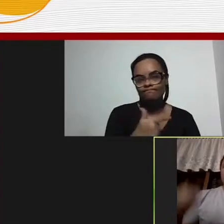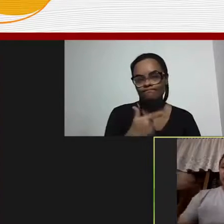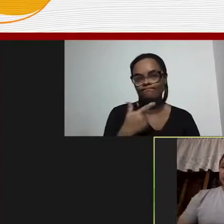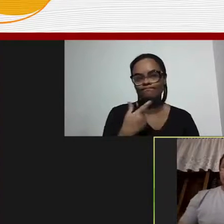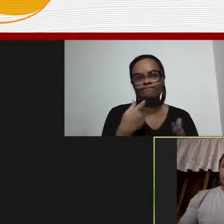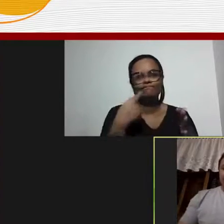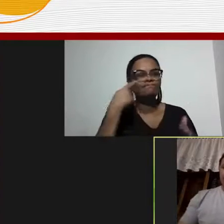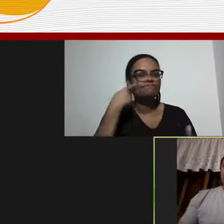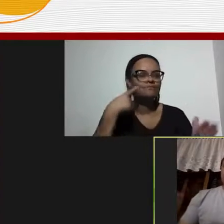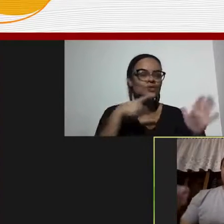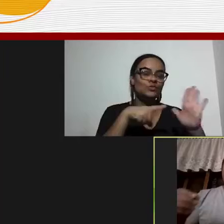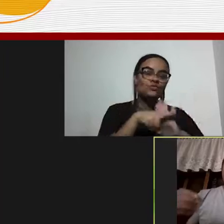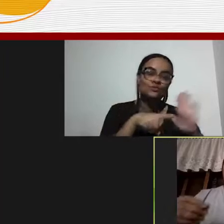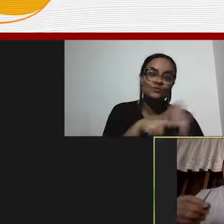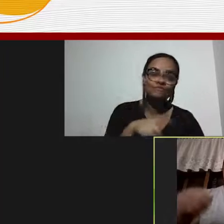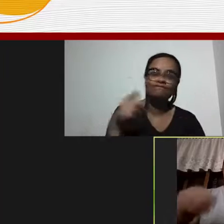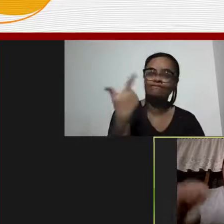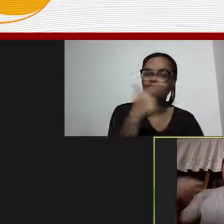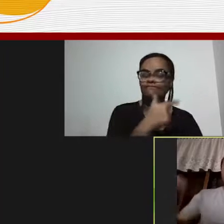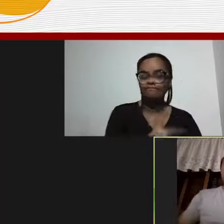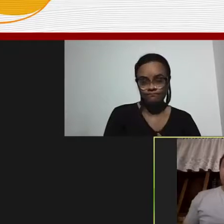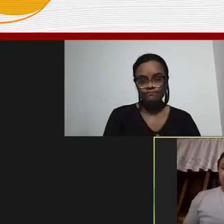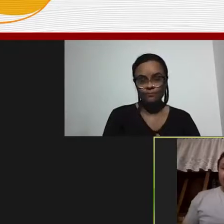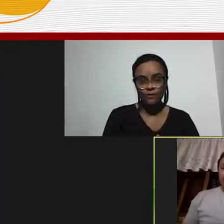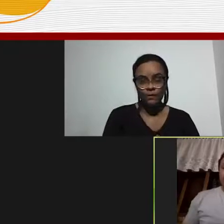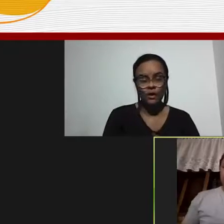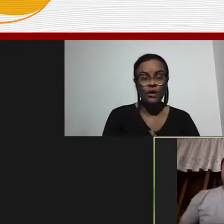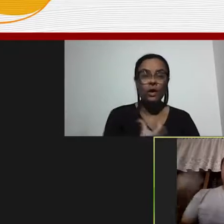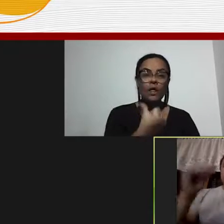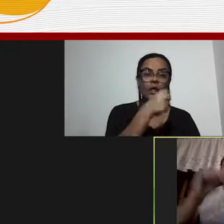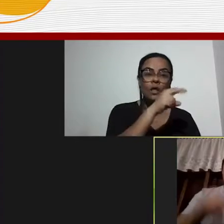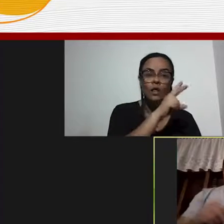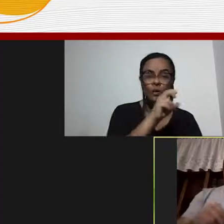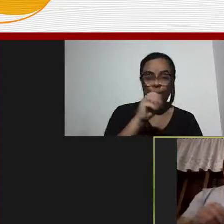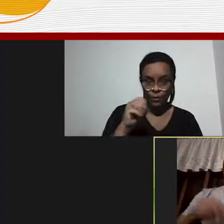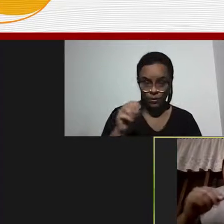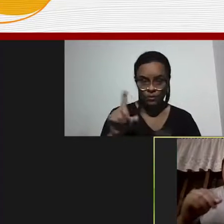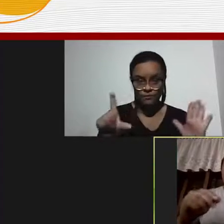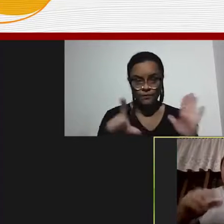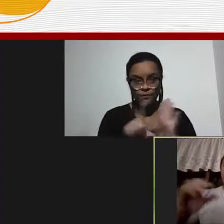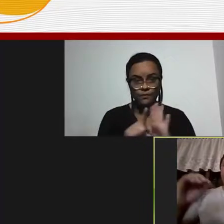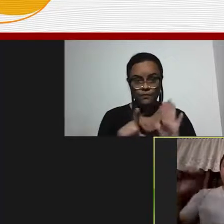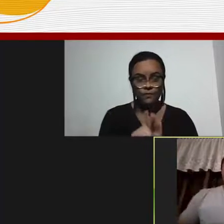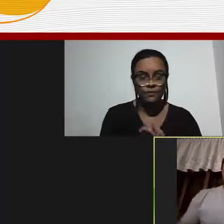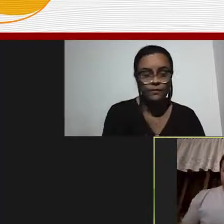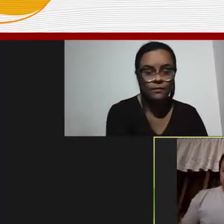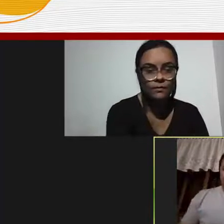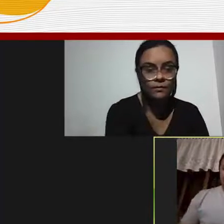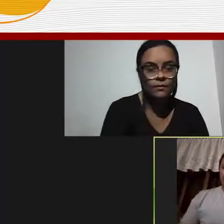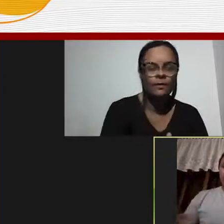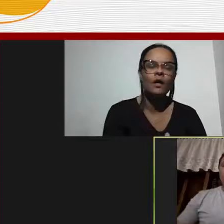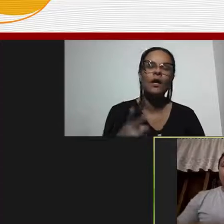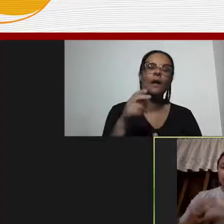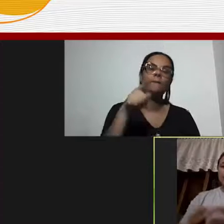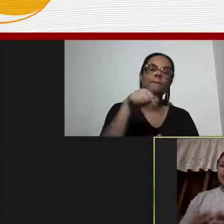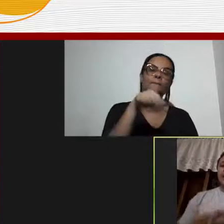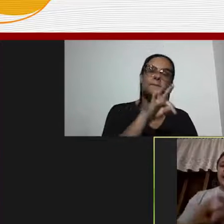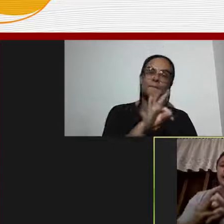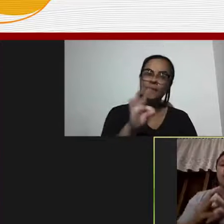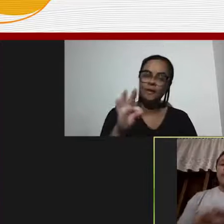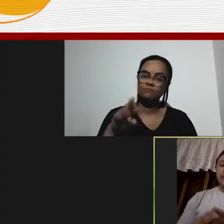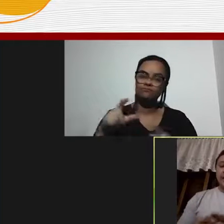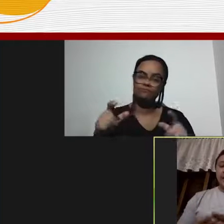fiscalização. Nós também temos a 9050, que é a lei, que é a BNT, né,